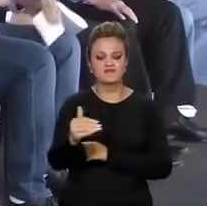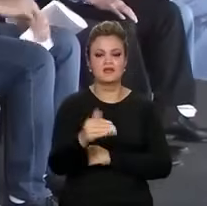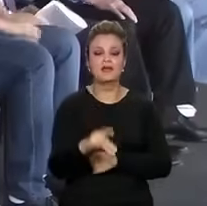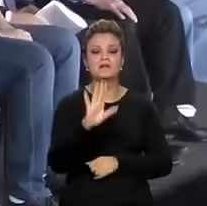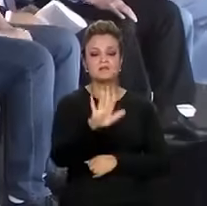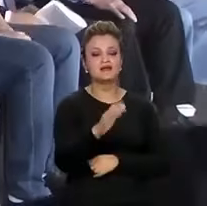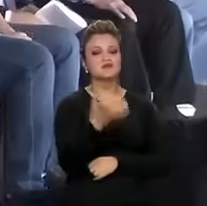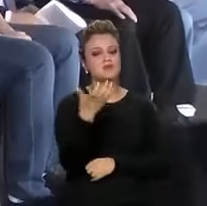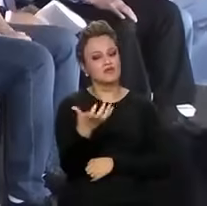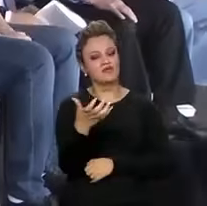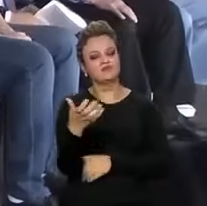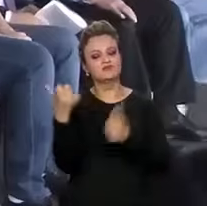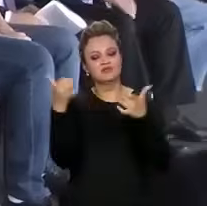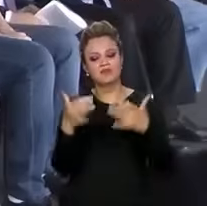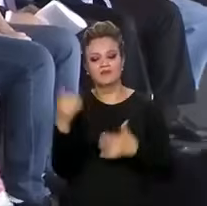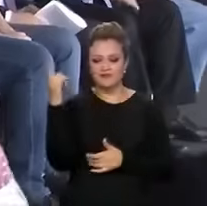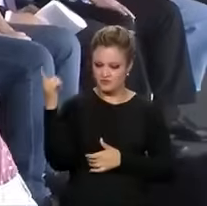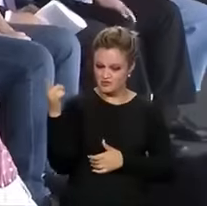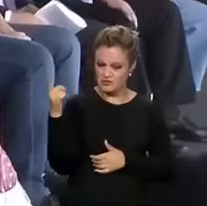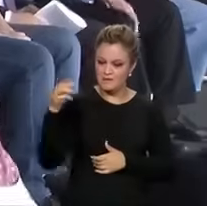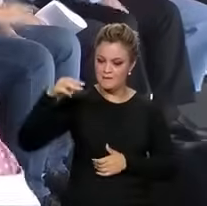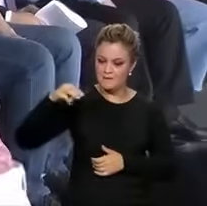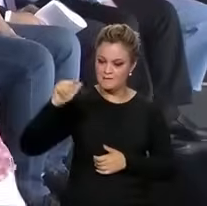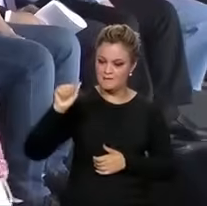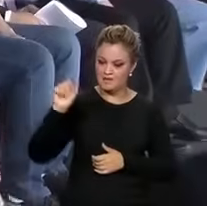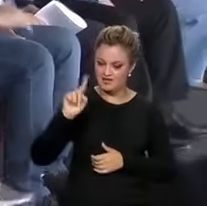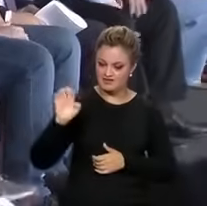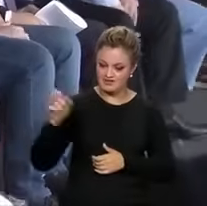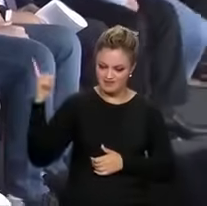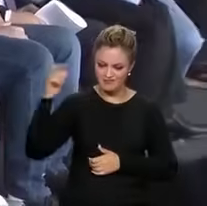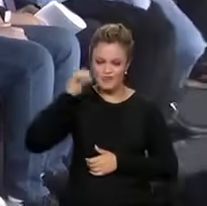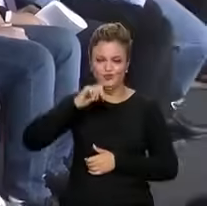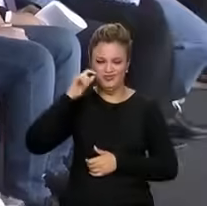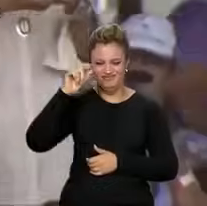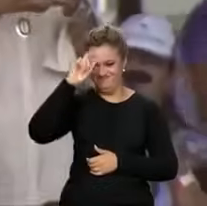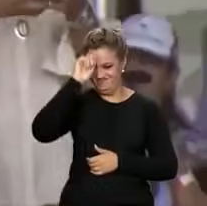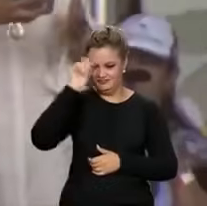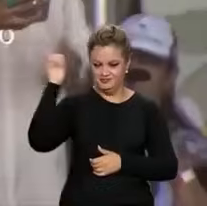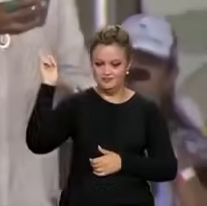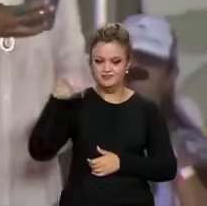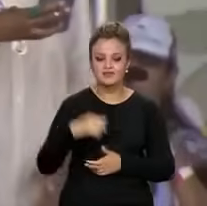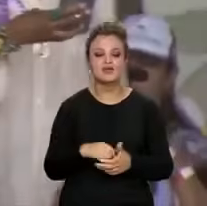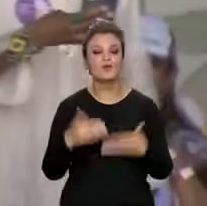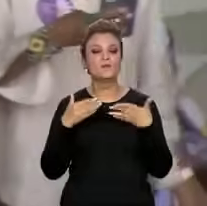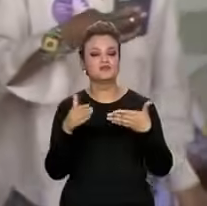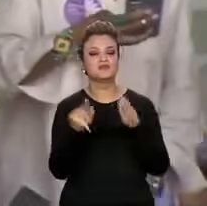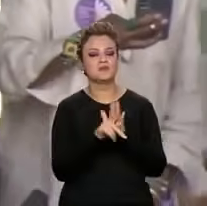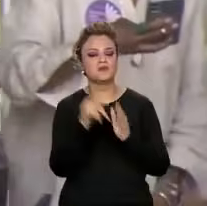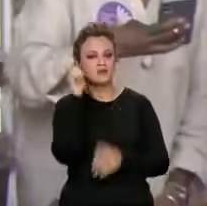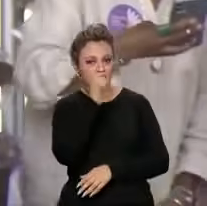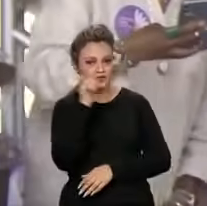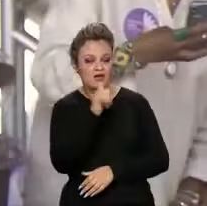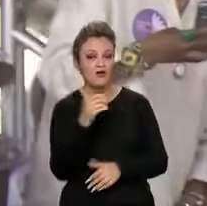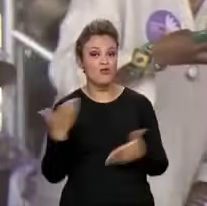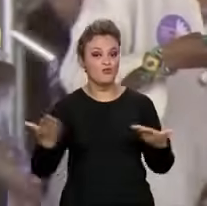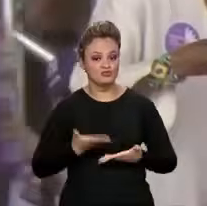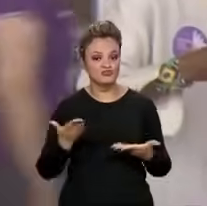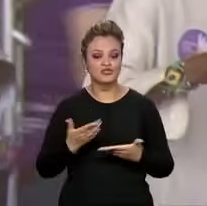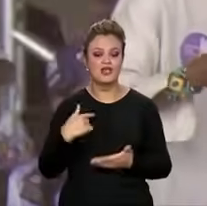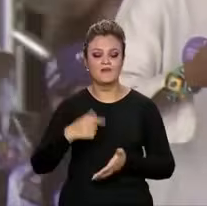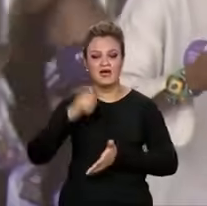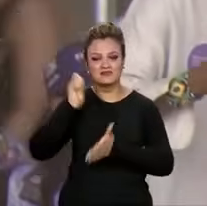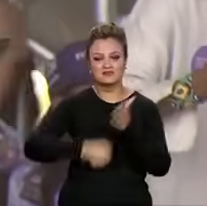aqui eu quero dizer mas é para você que coordena massa o ministério das mulheres hoje eu